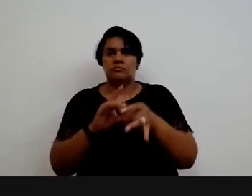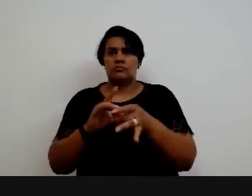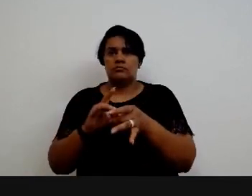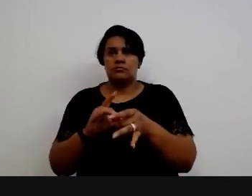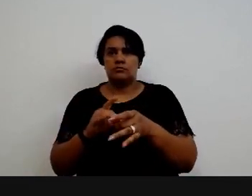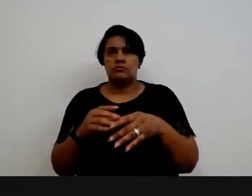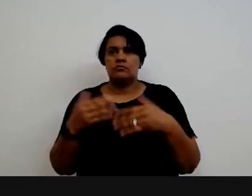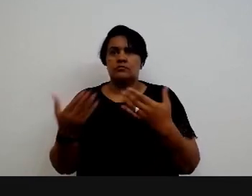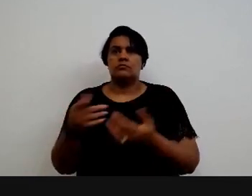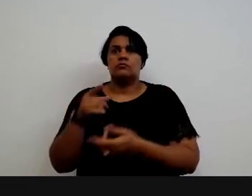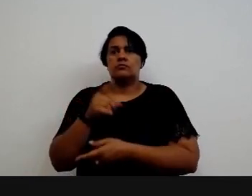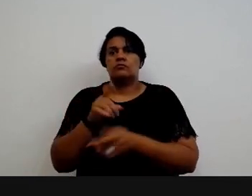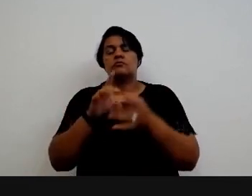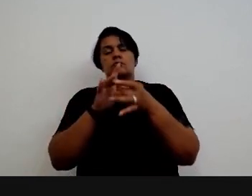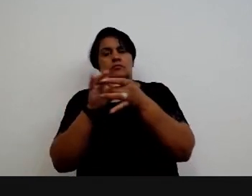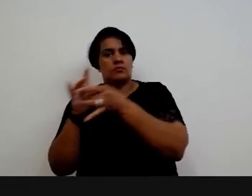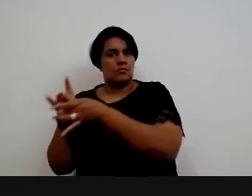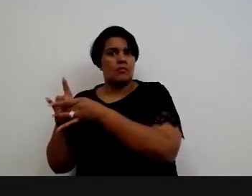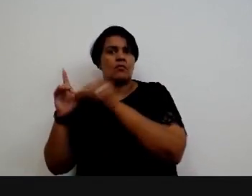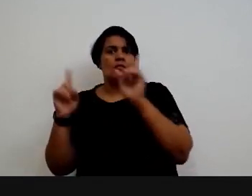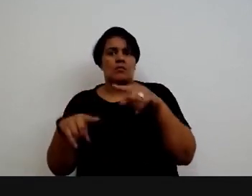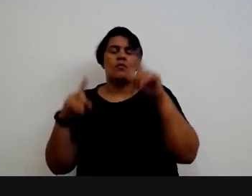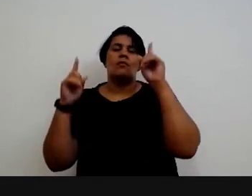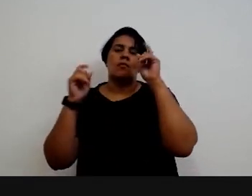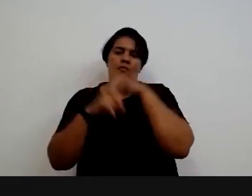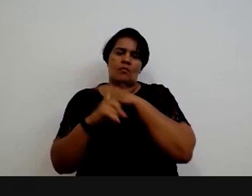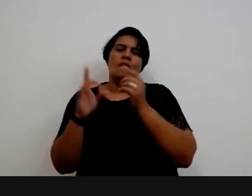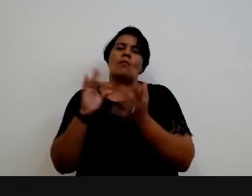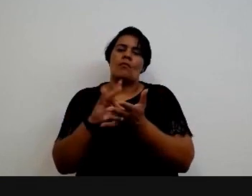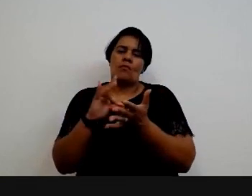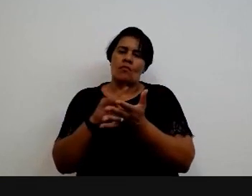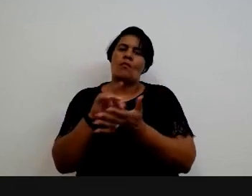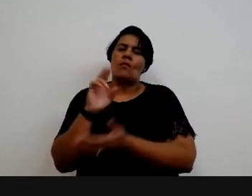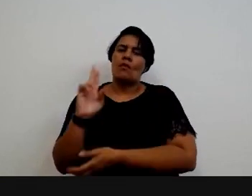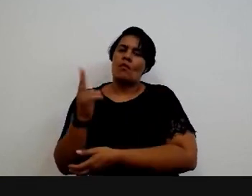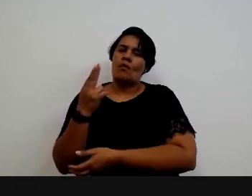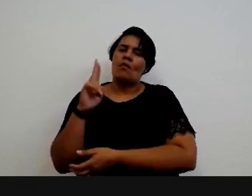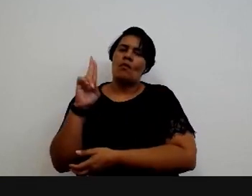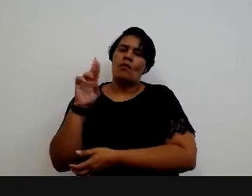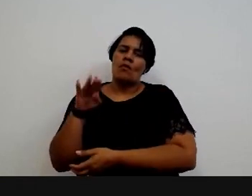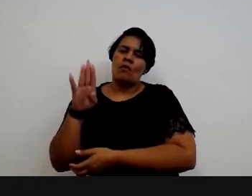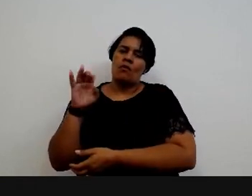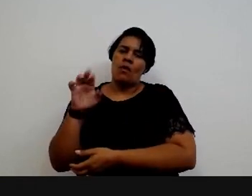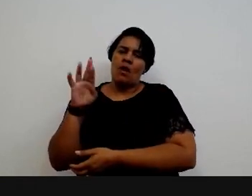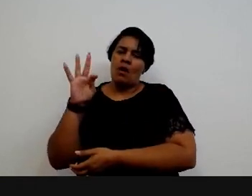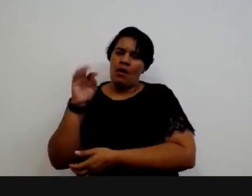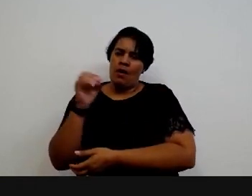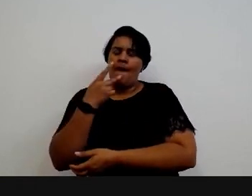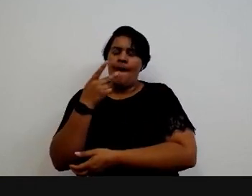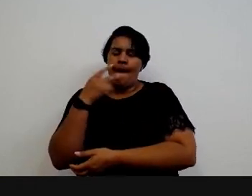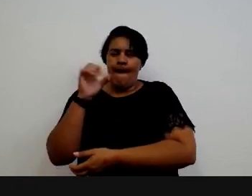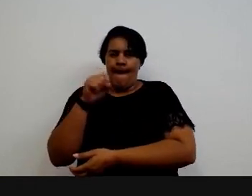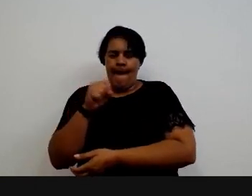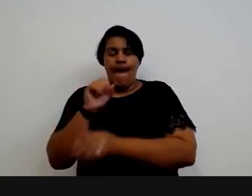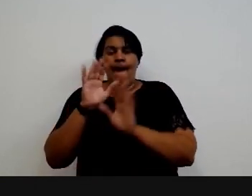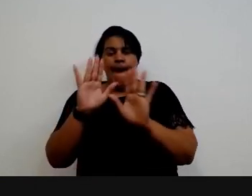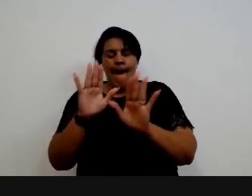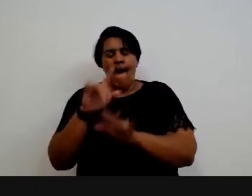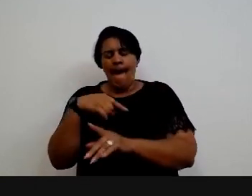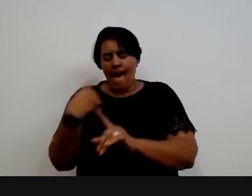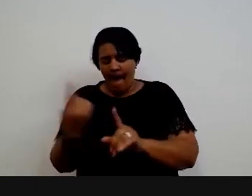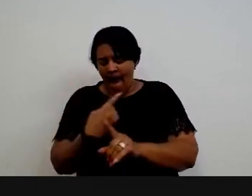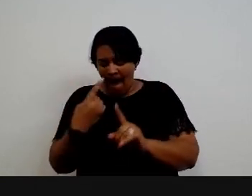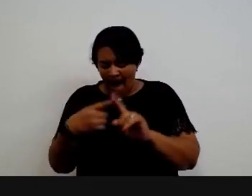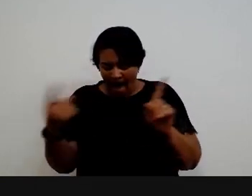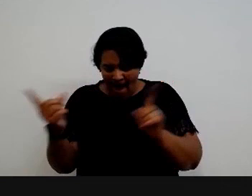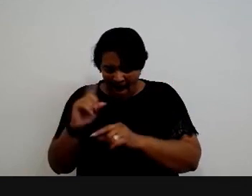E esse contexto é muito difícil, como o Humberto trouxe. Só que aquela visão que a gente tem muitas vezes de não dar início